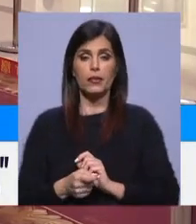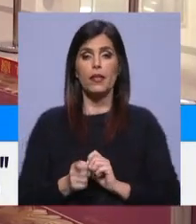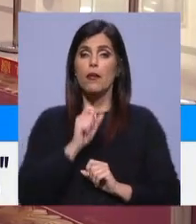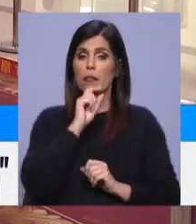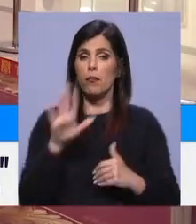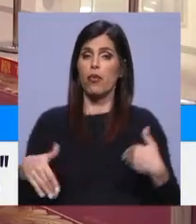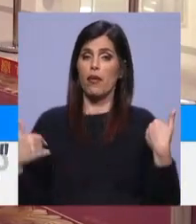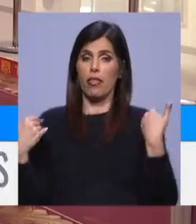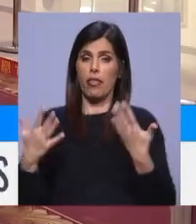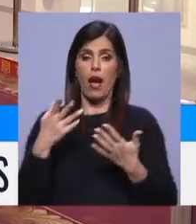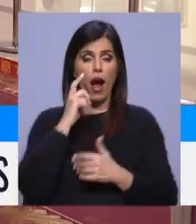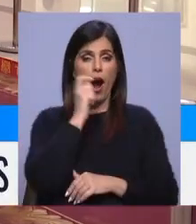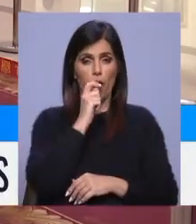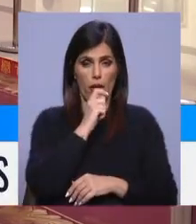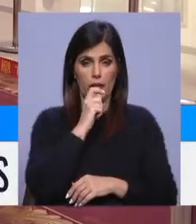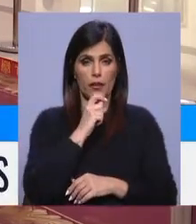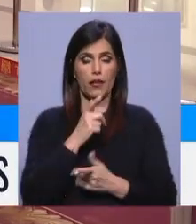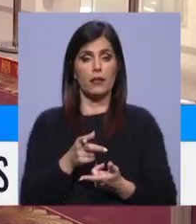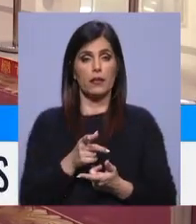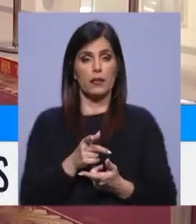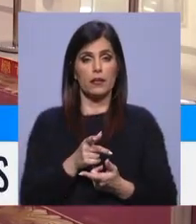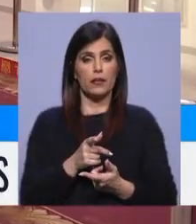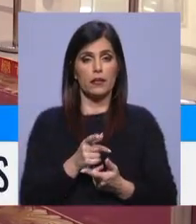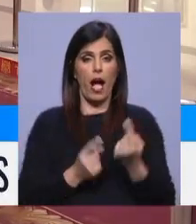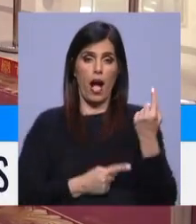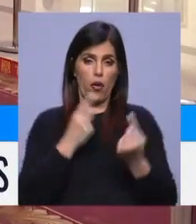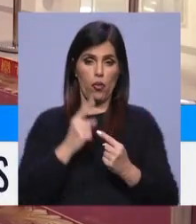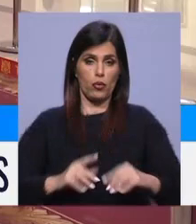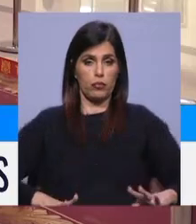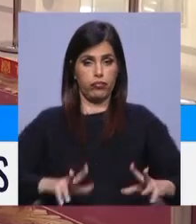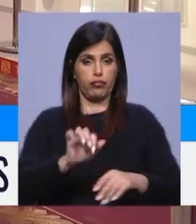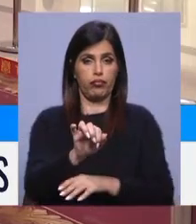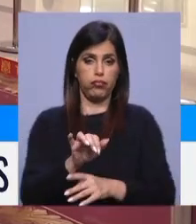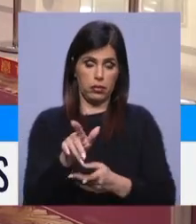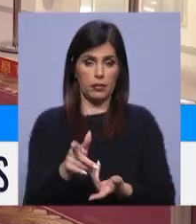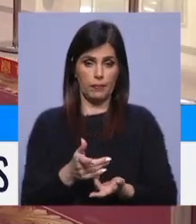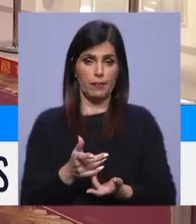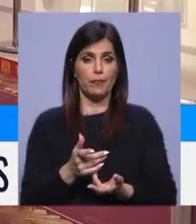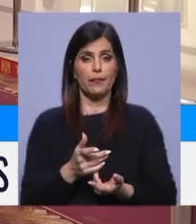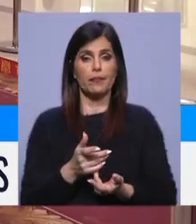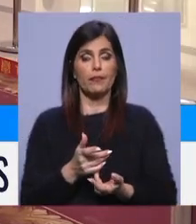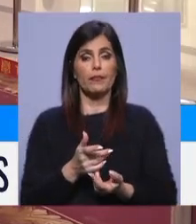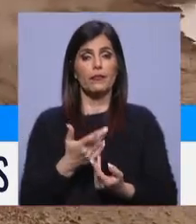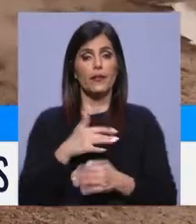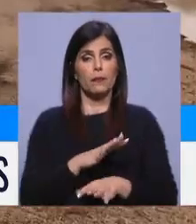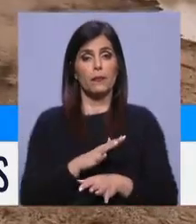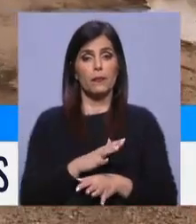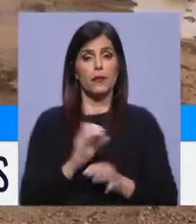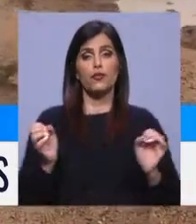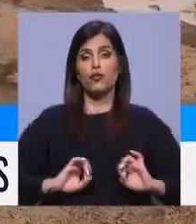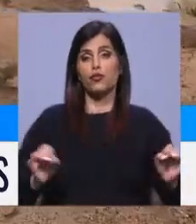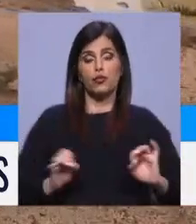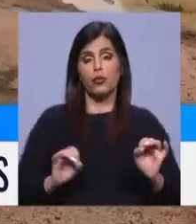à Ucrânia meios, alguns dos tanques, alguns tanques, sem que naturalmente percamos também